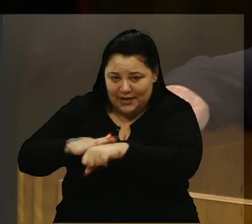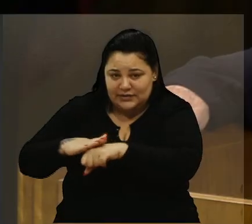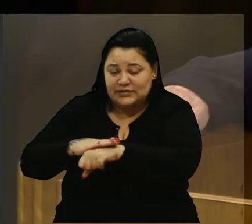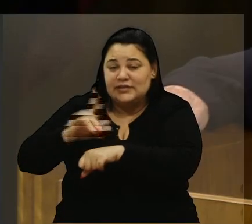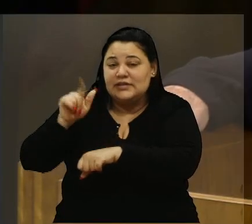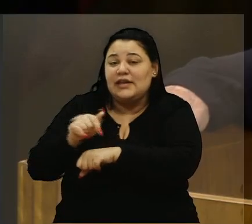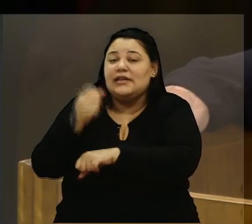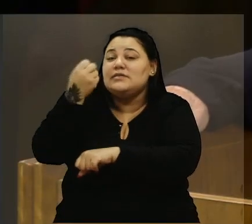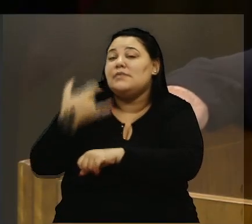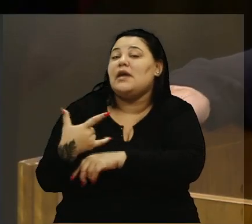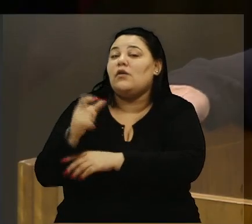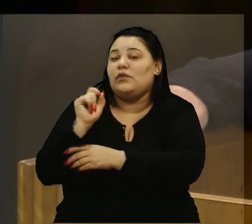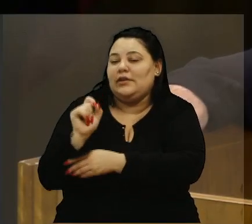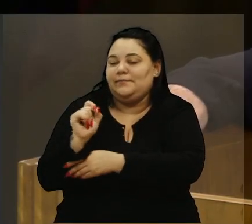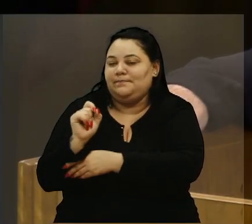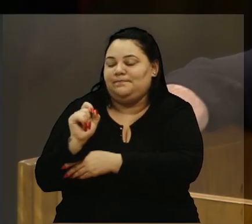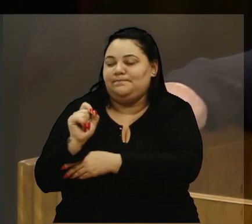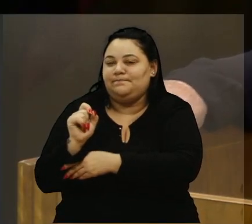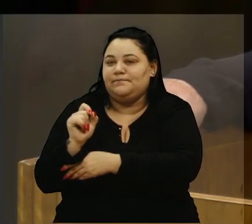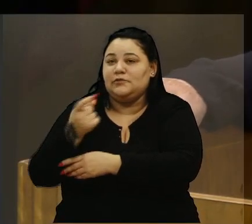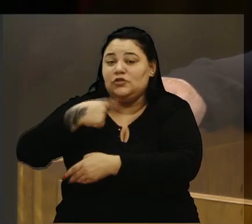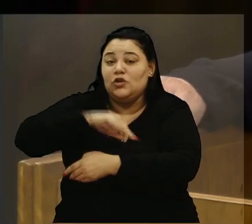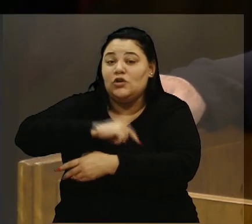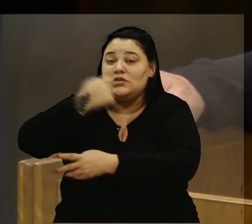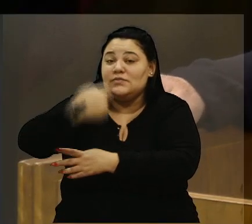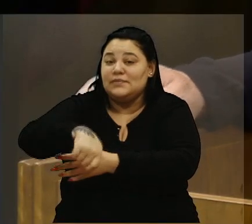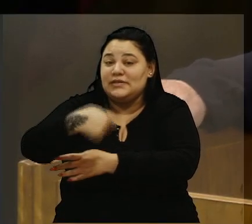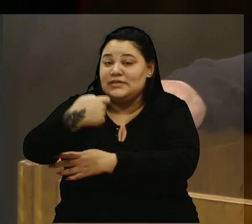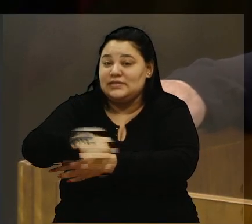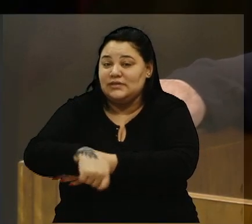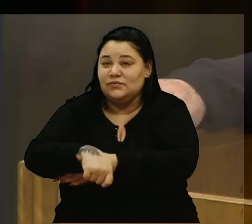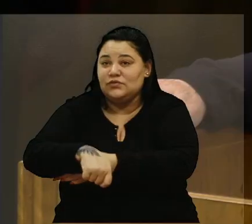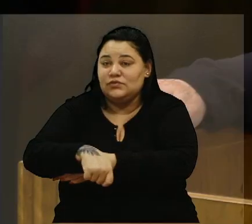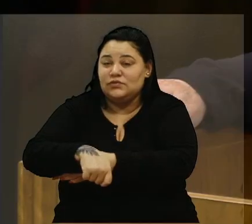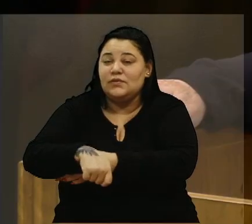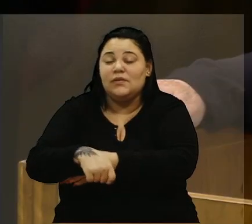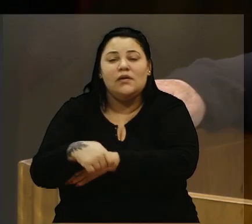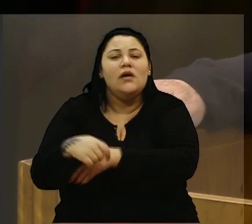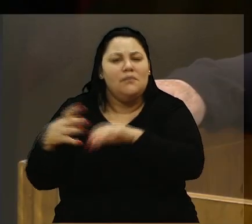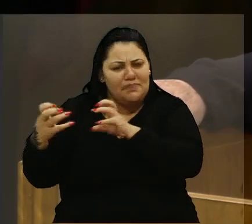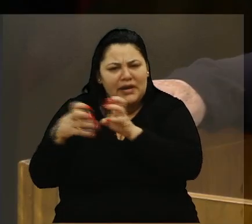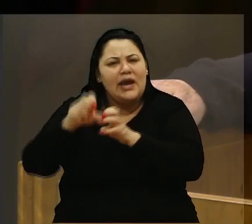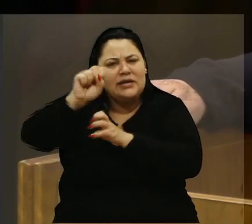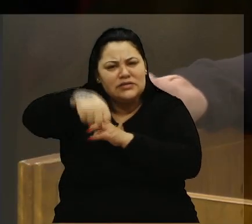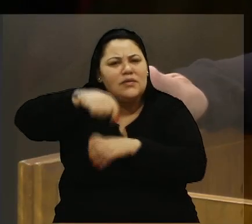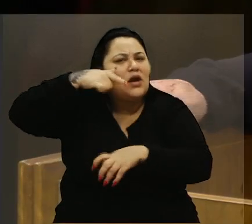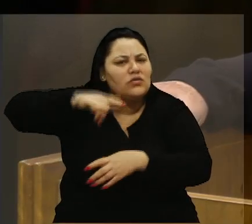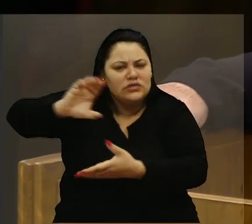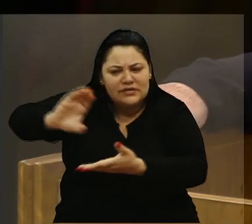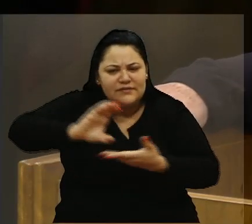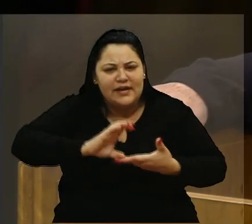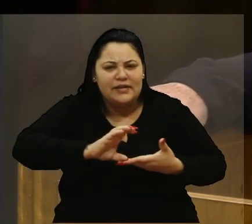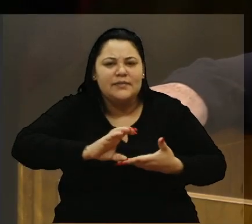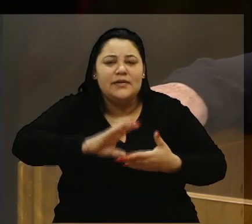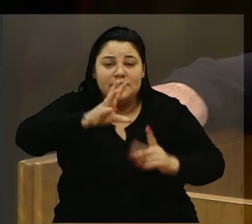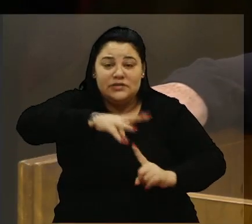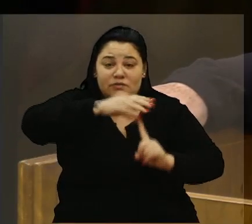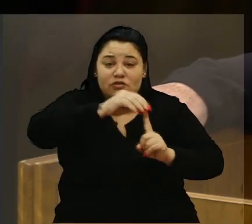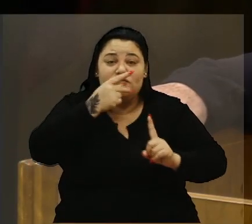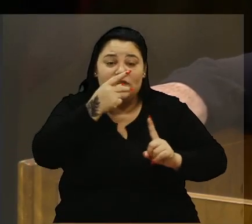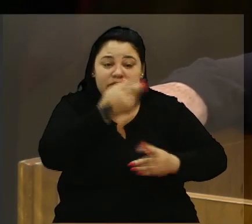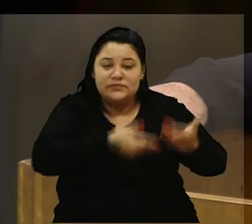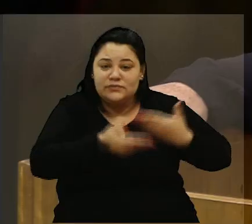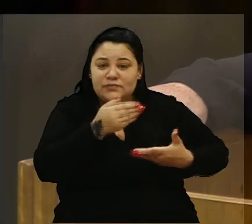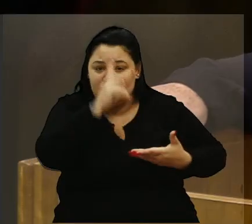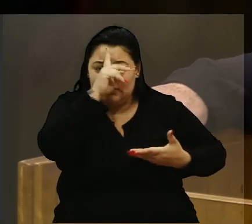era no sentido de que, efetivamente, nós temos que disputar recursos, né? E quando se tratam dos hospitais